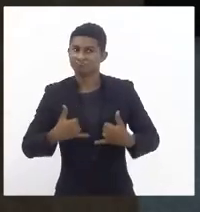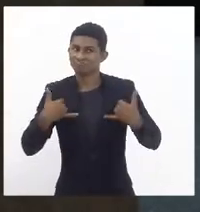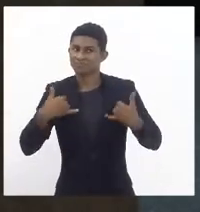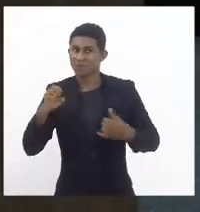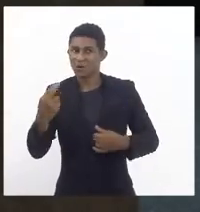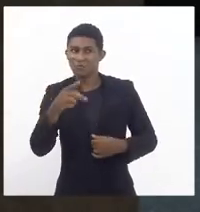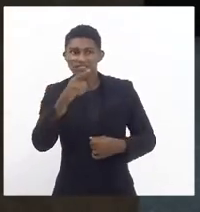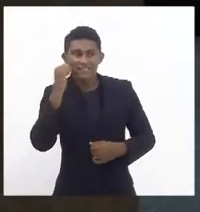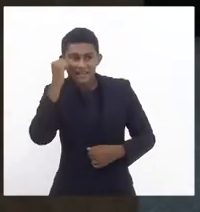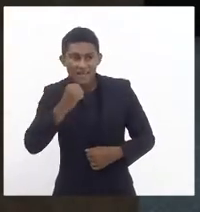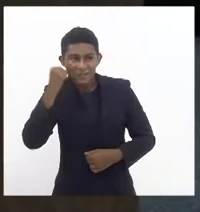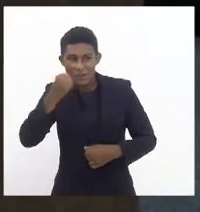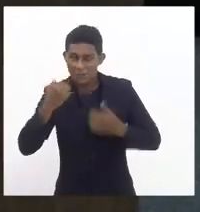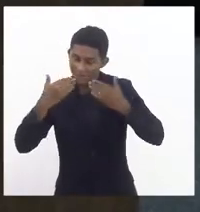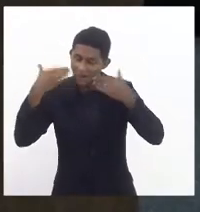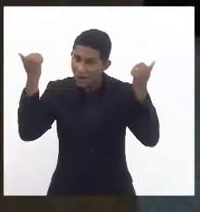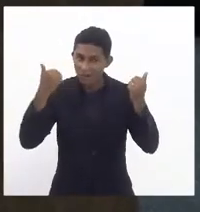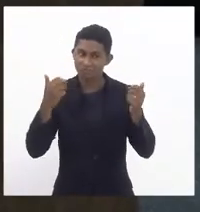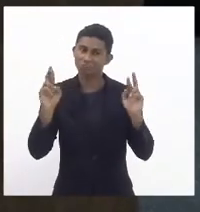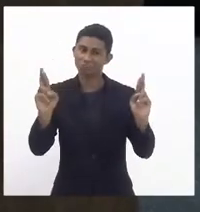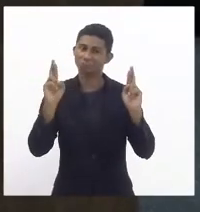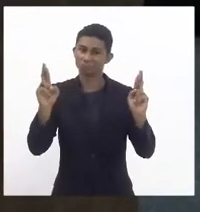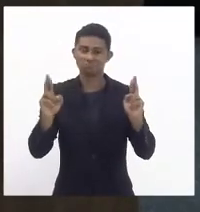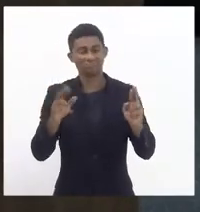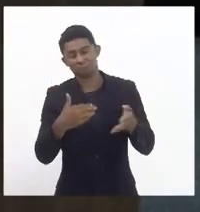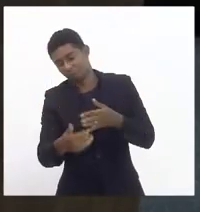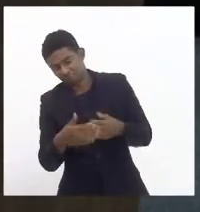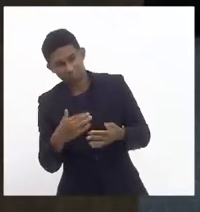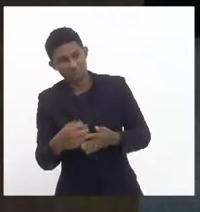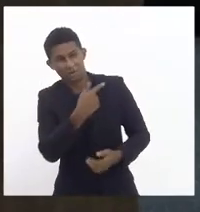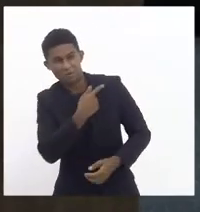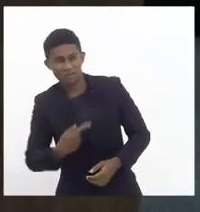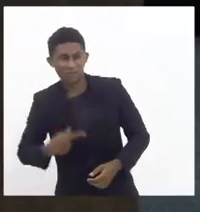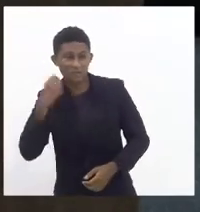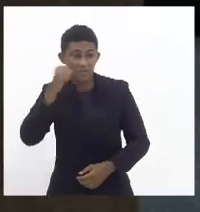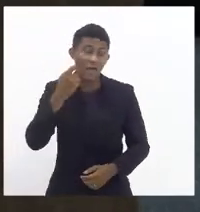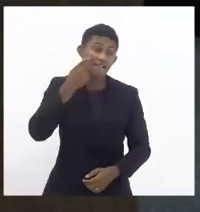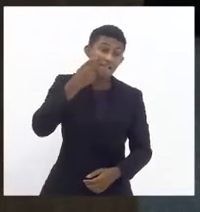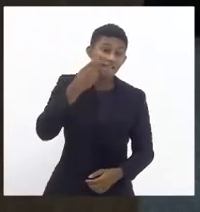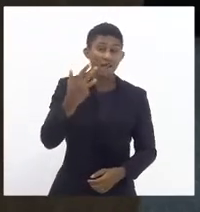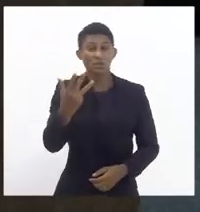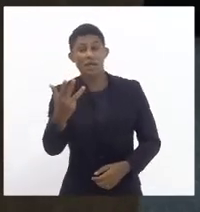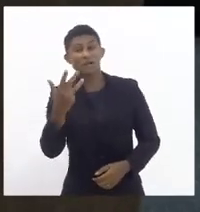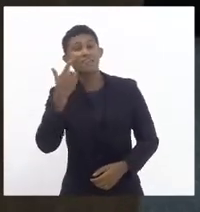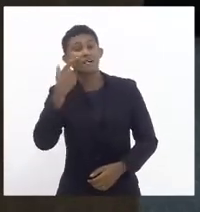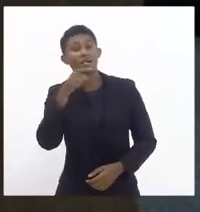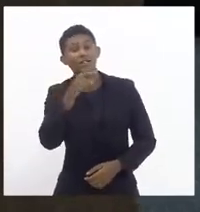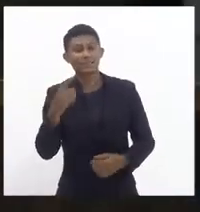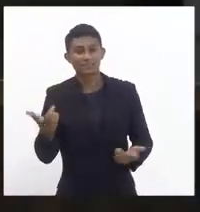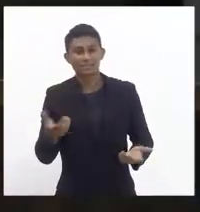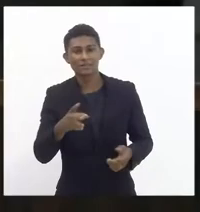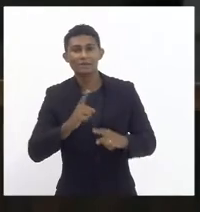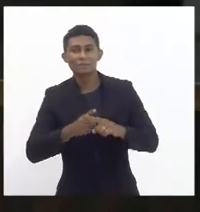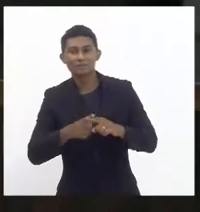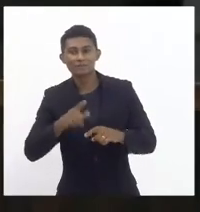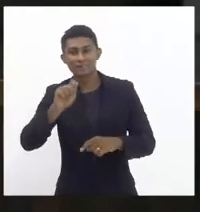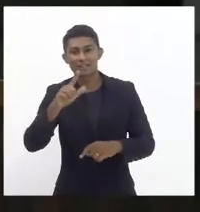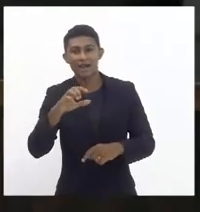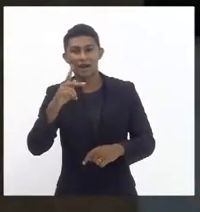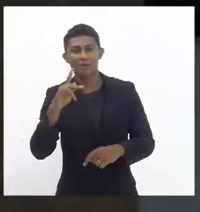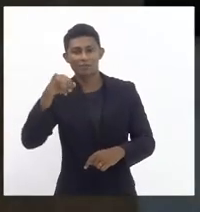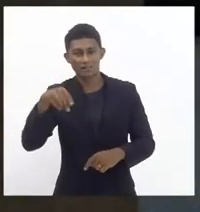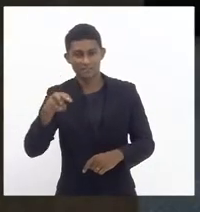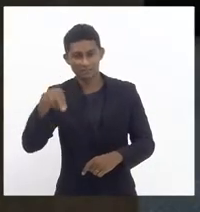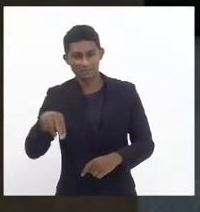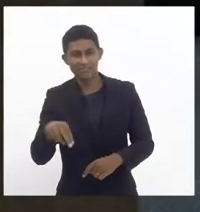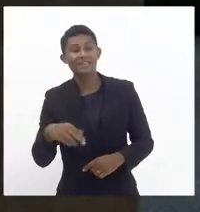você energia Senador melhor ainda para mim tanto faz você tem que acertar lá colocar e aqui ó que ele vai lá tu não vem